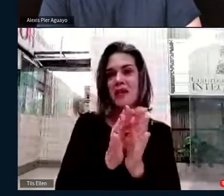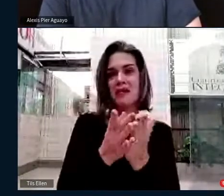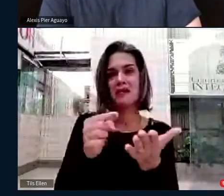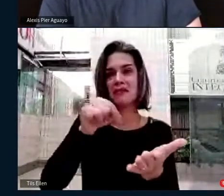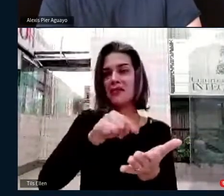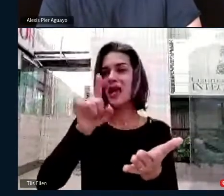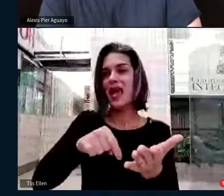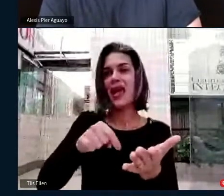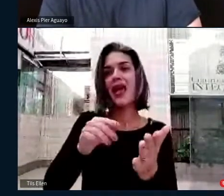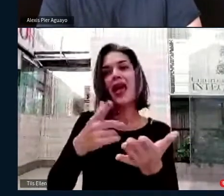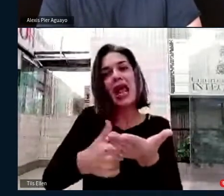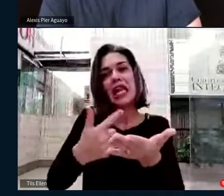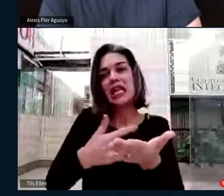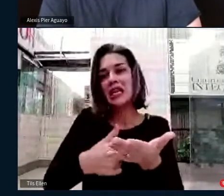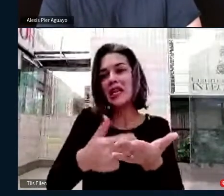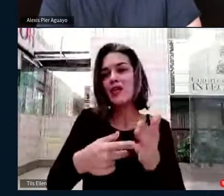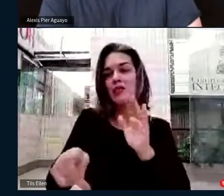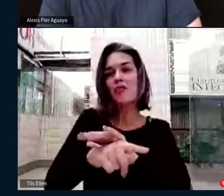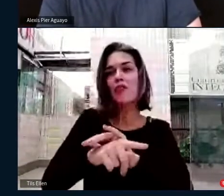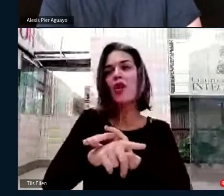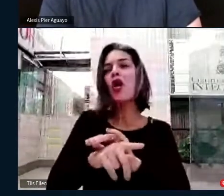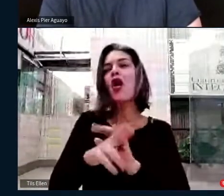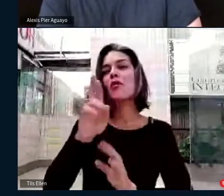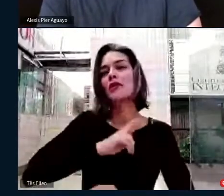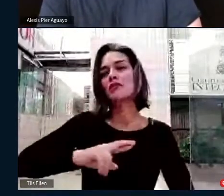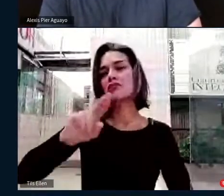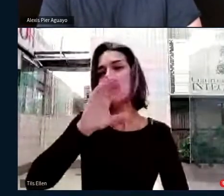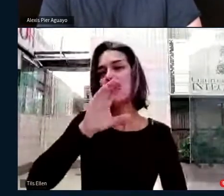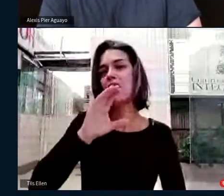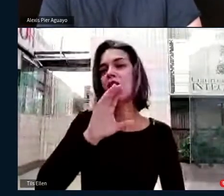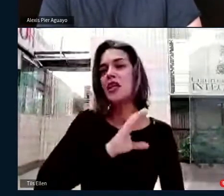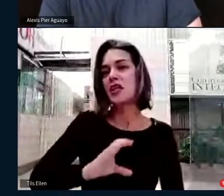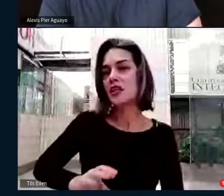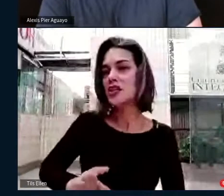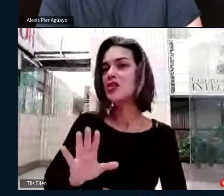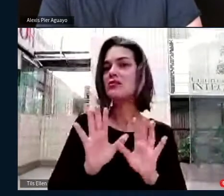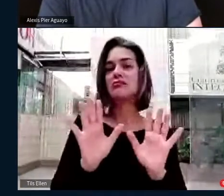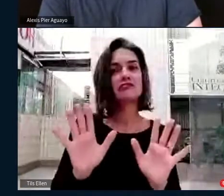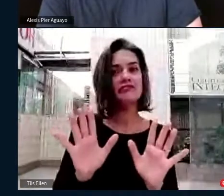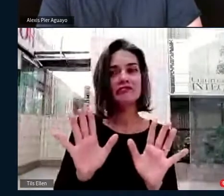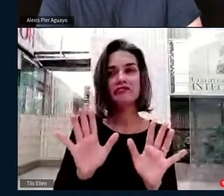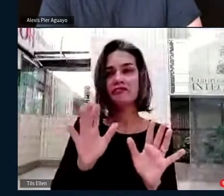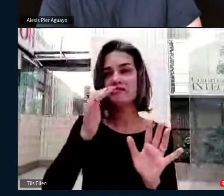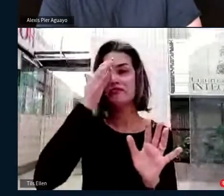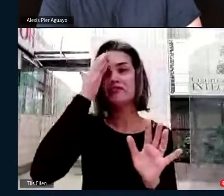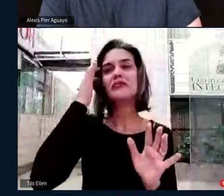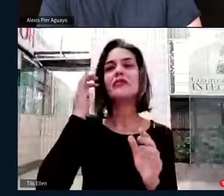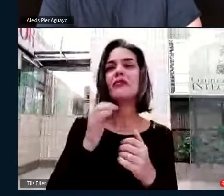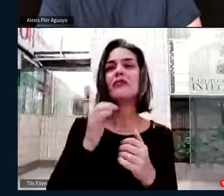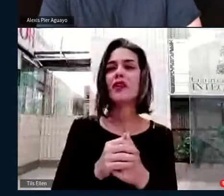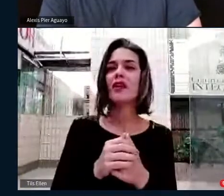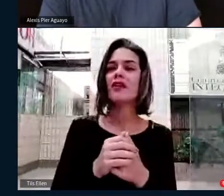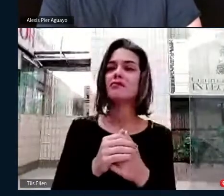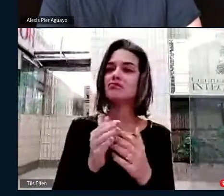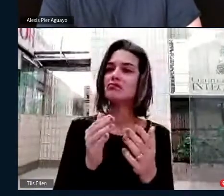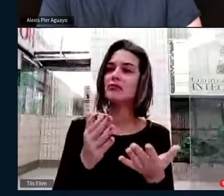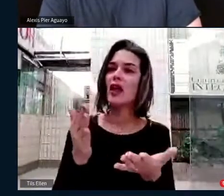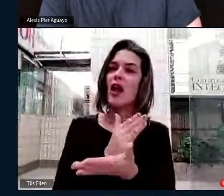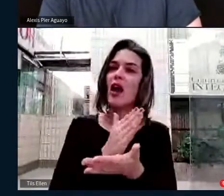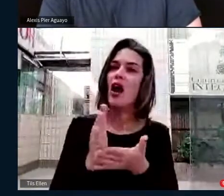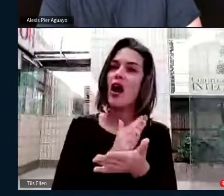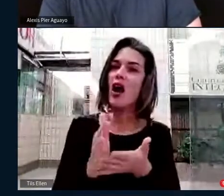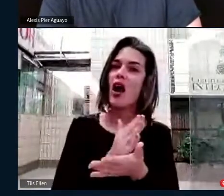livro do cristianismo, seja ele católico ou protestante, e algumas denominações